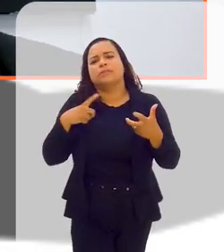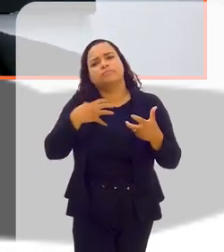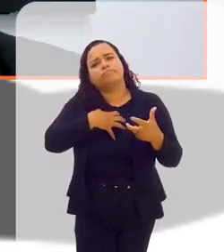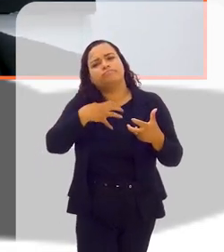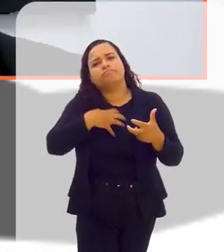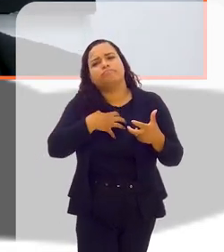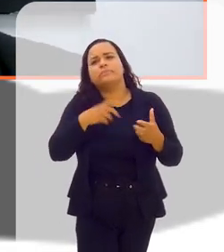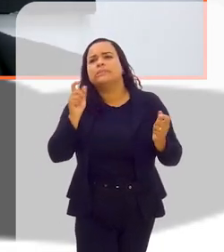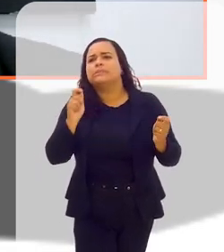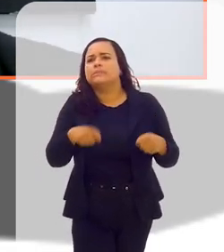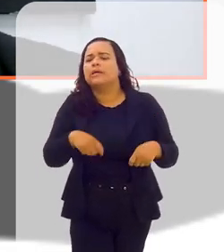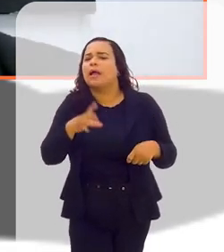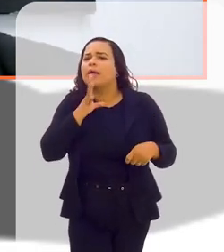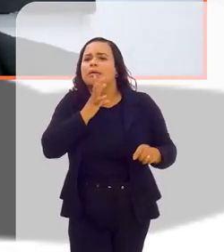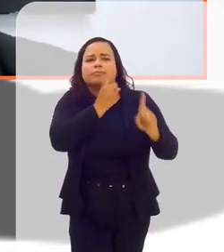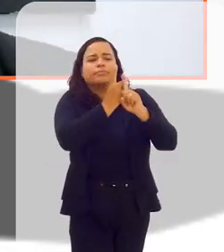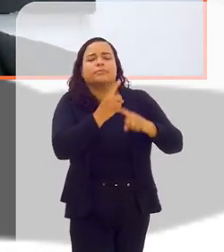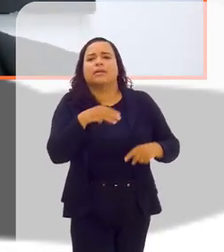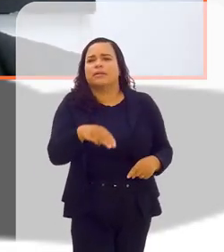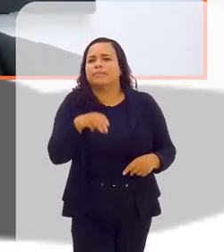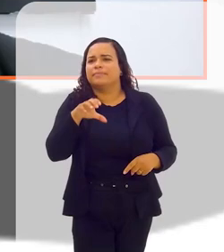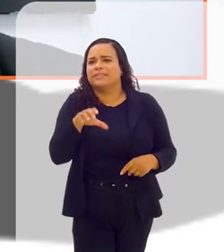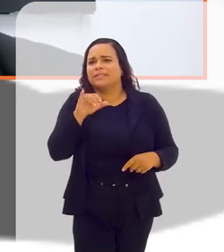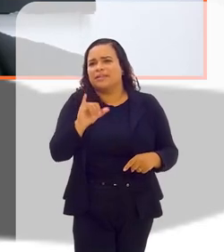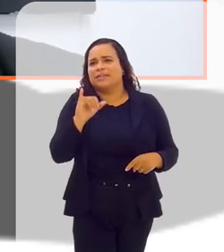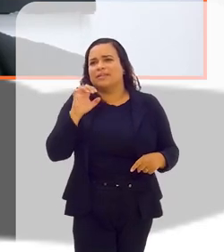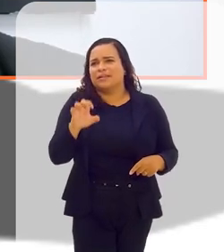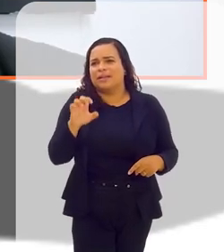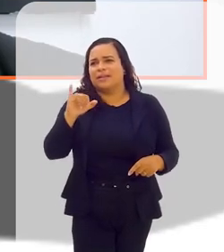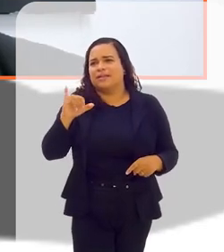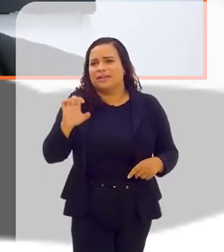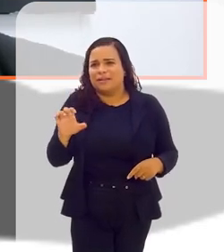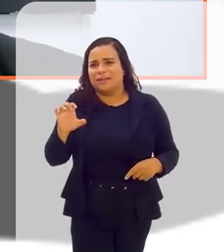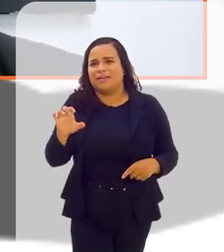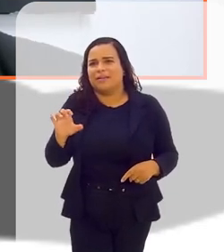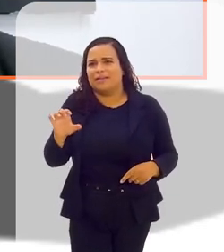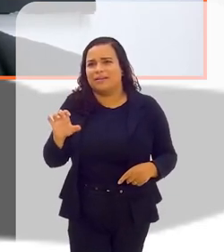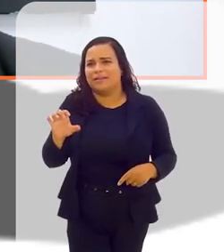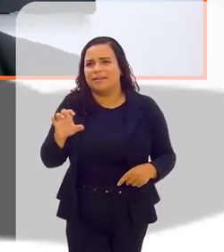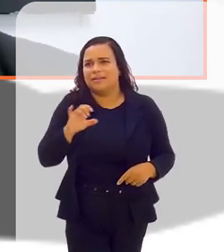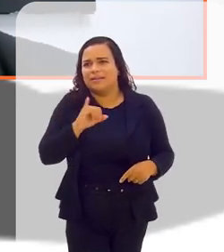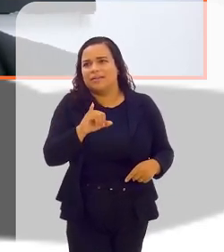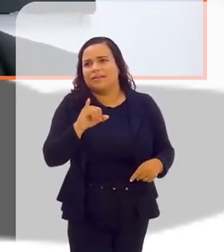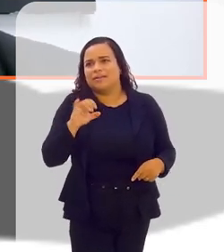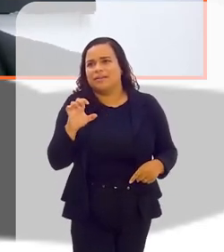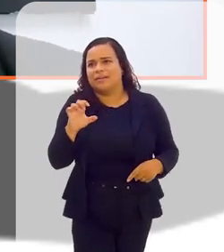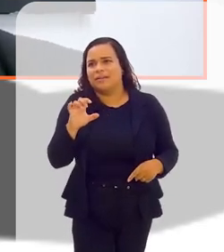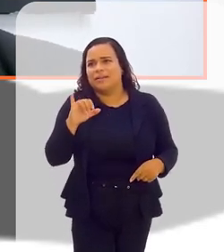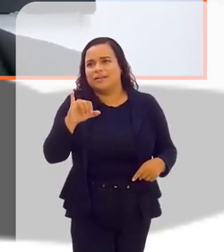ficar fluido, né? E conhecer o MC Iê, e que você lá no Iê, Paraná,